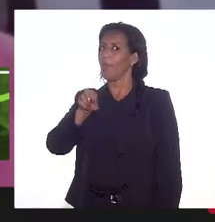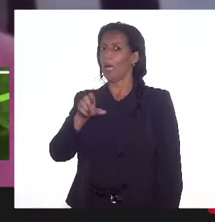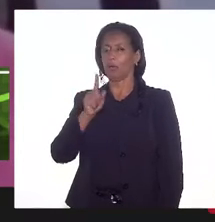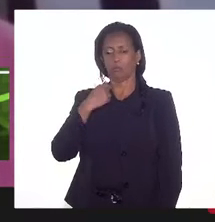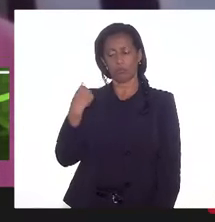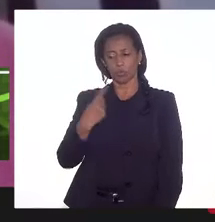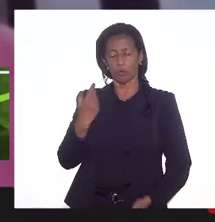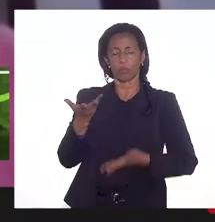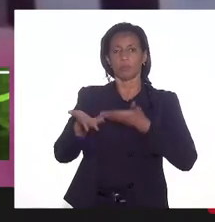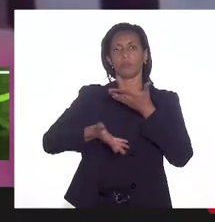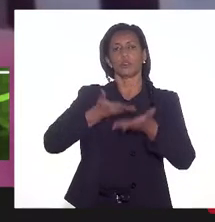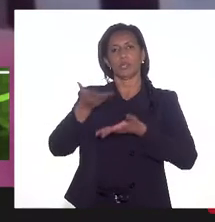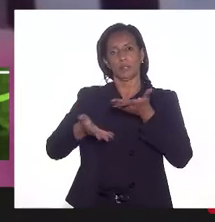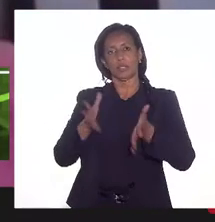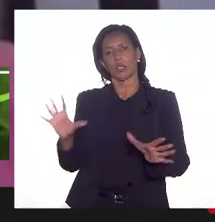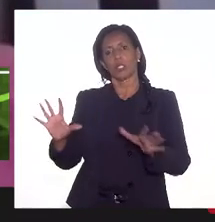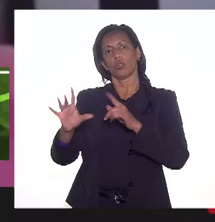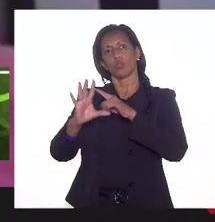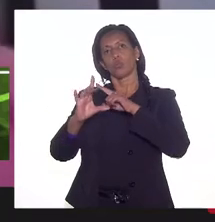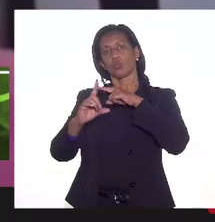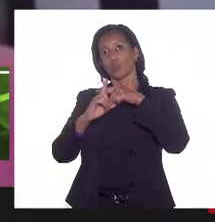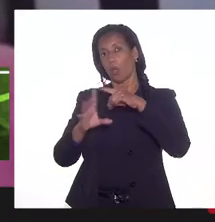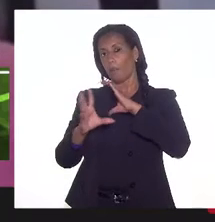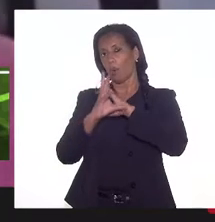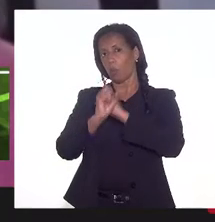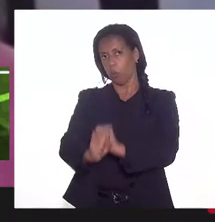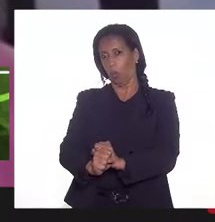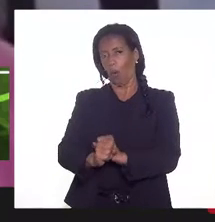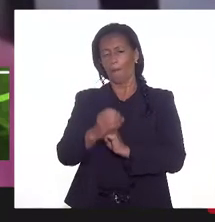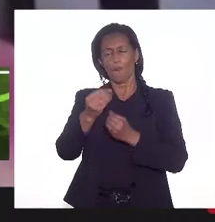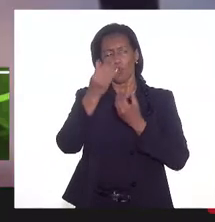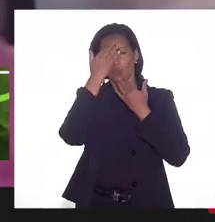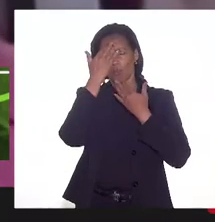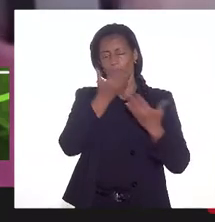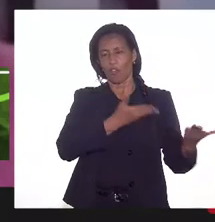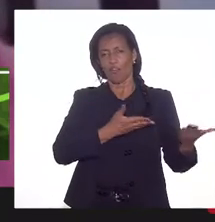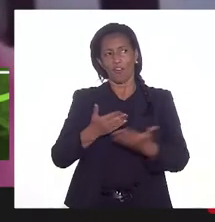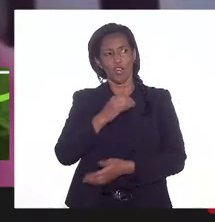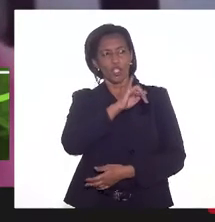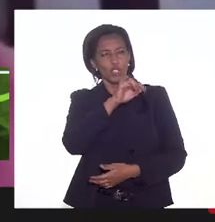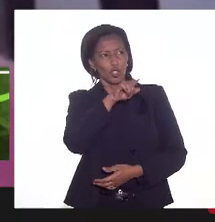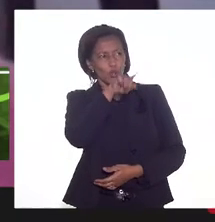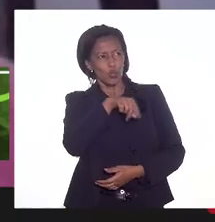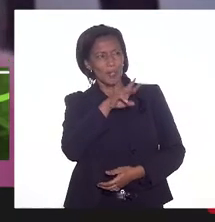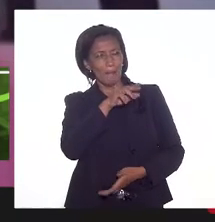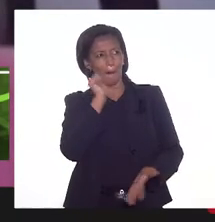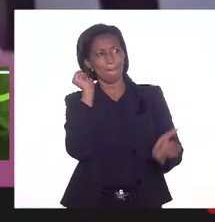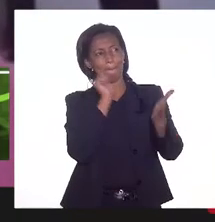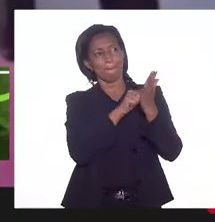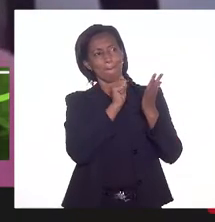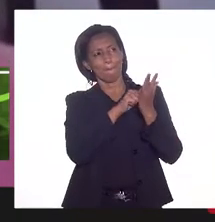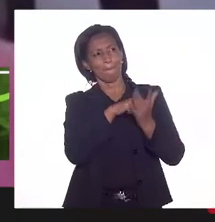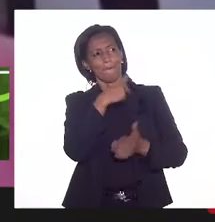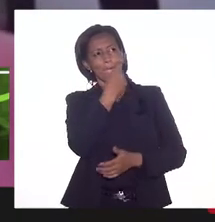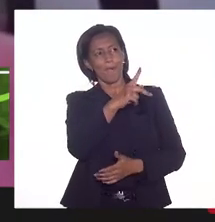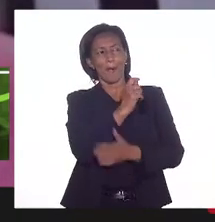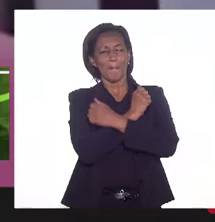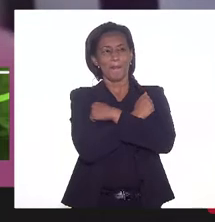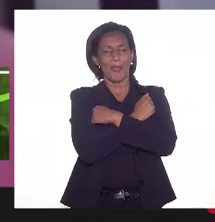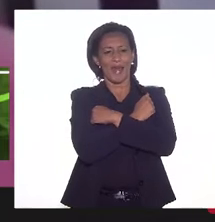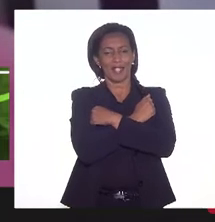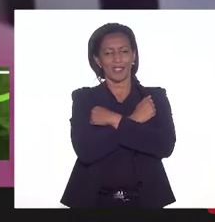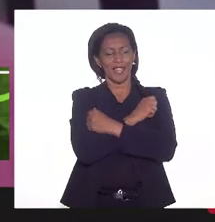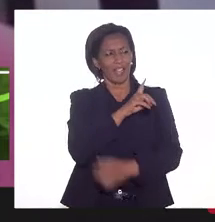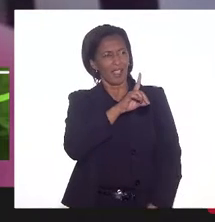servir e eu acho que isso agrega muito obrigado pelo convite para a Martins Zé Maria já vamos começar batendo a tua porta de novo um abraço